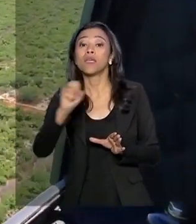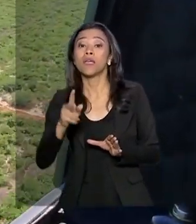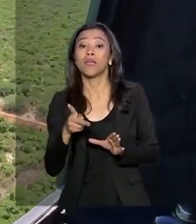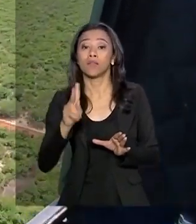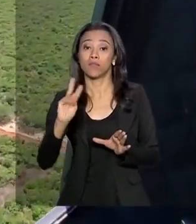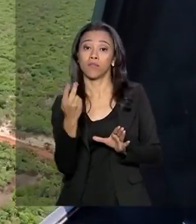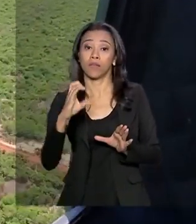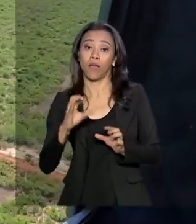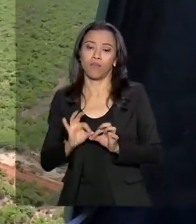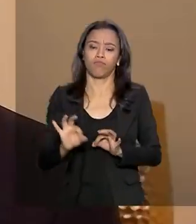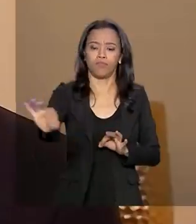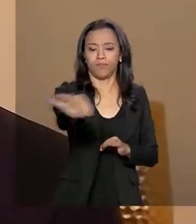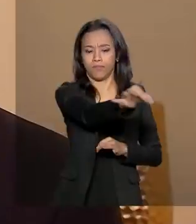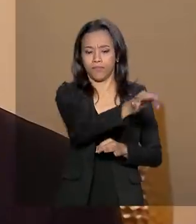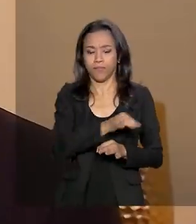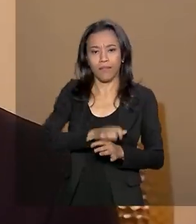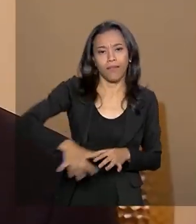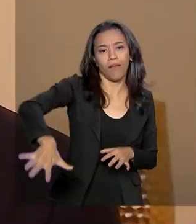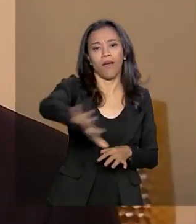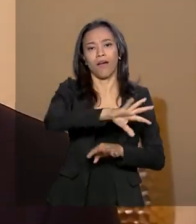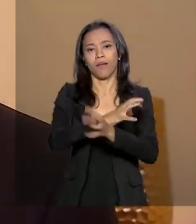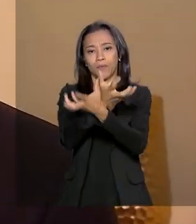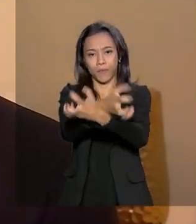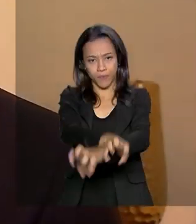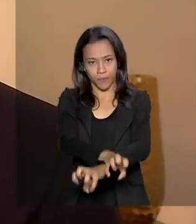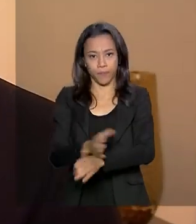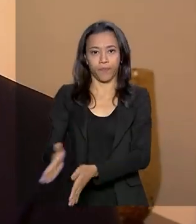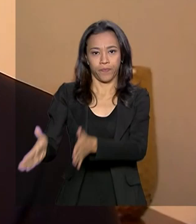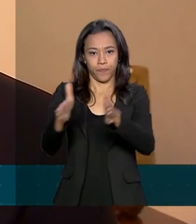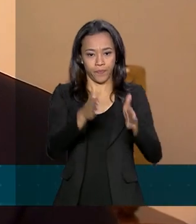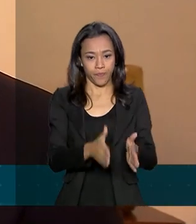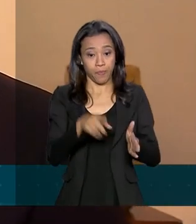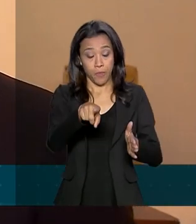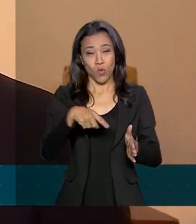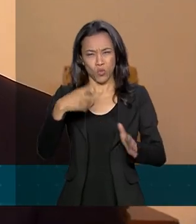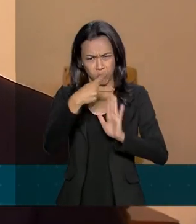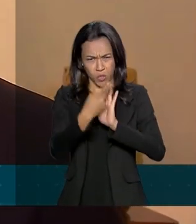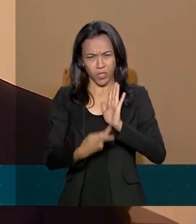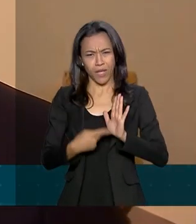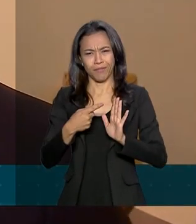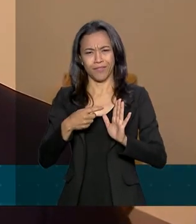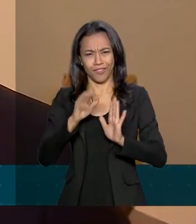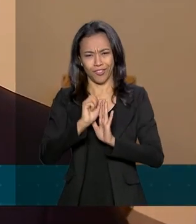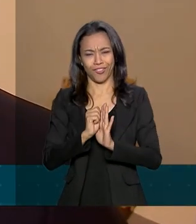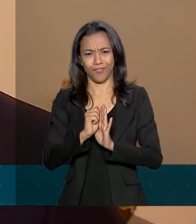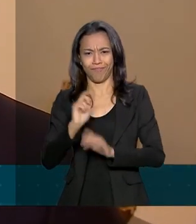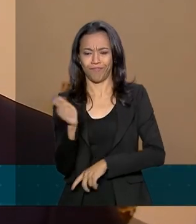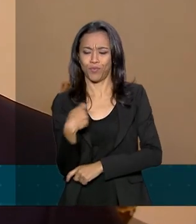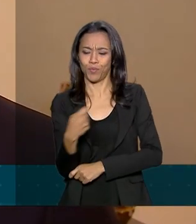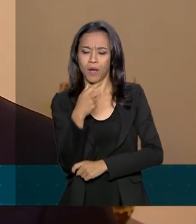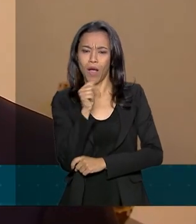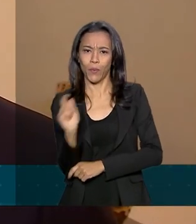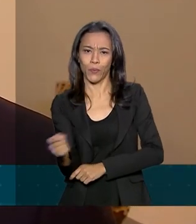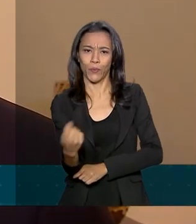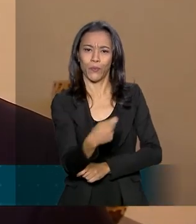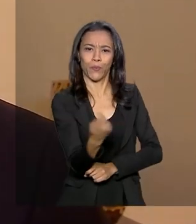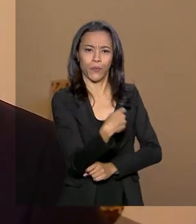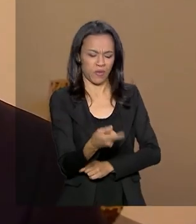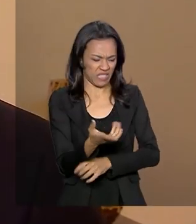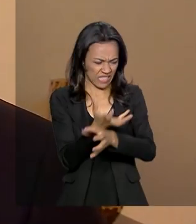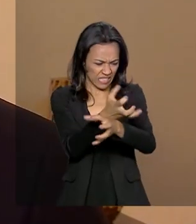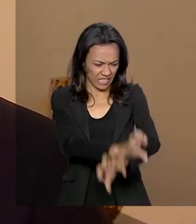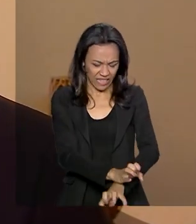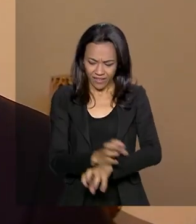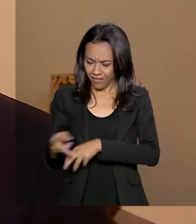semiárido nordestino. Os tabuleiros, como todos os projetos públicos de irrigação, podem trazer muita riqueza para a região. Pegar uma terra árida,